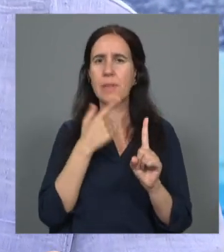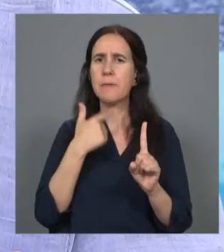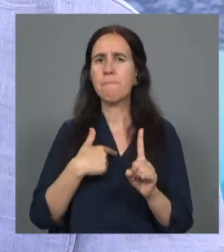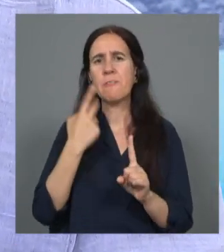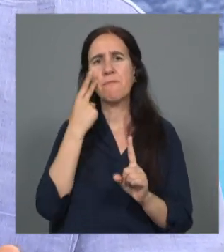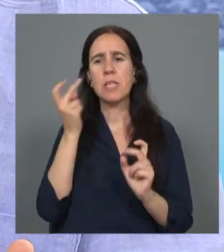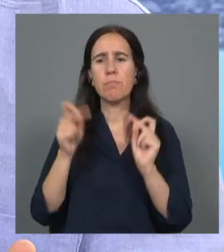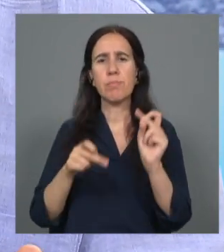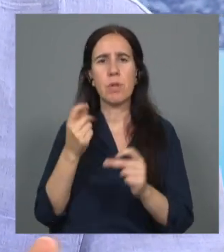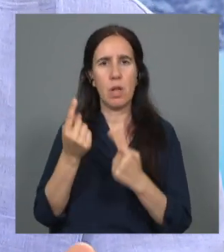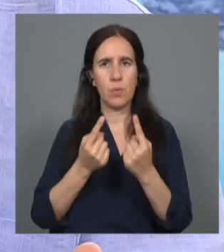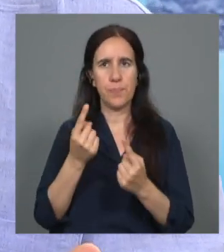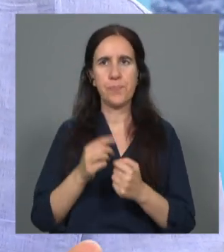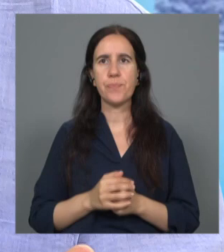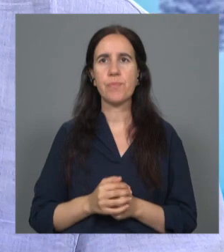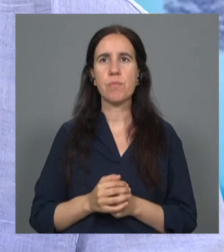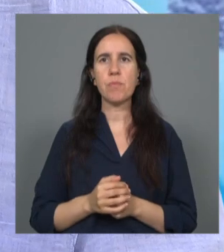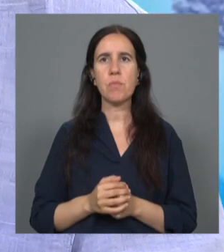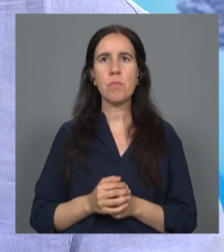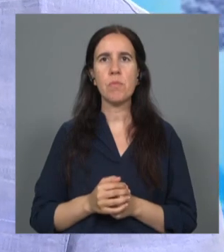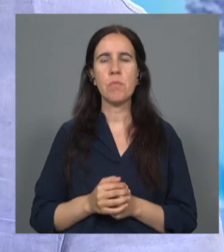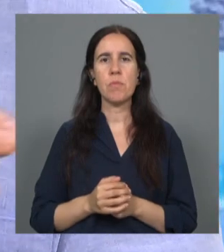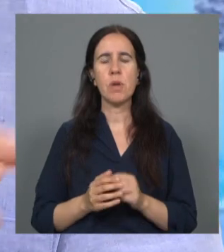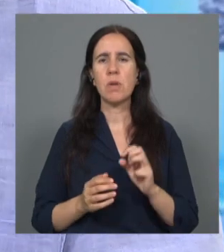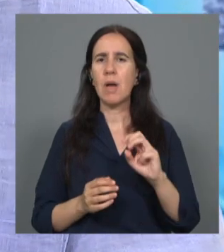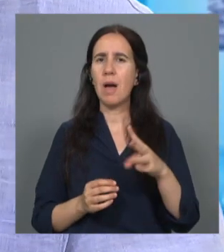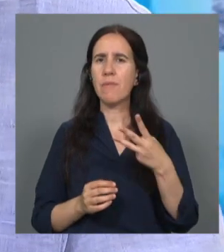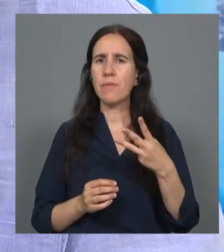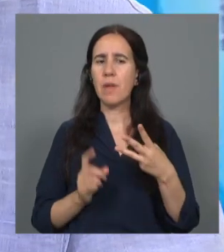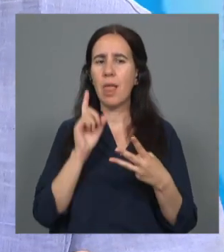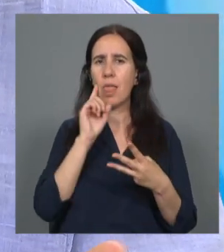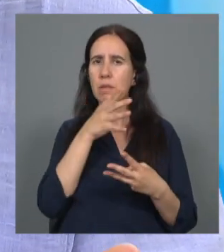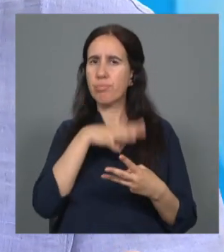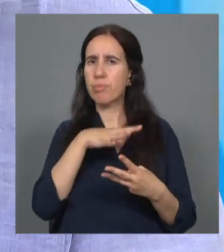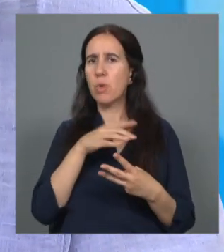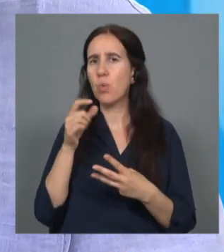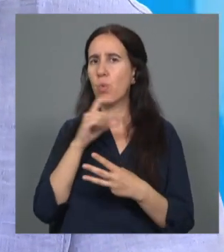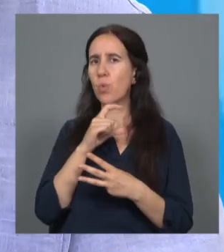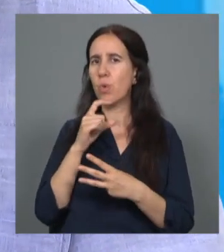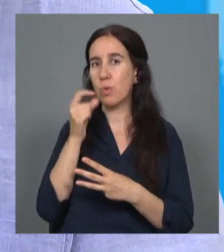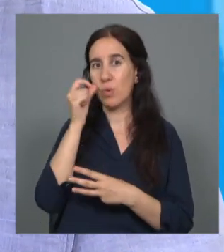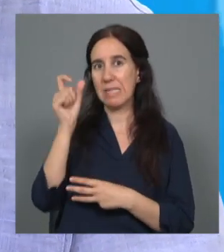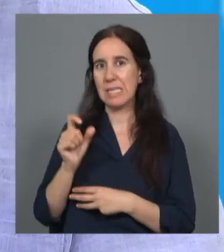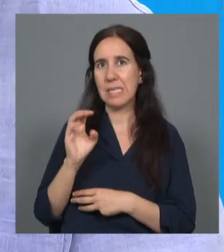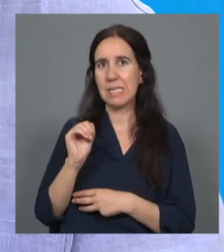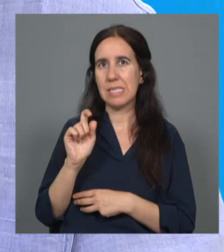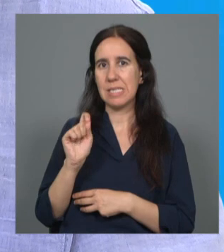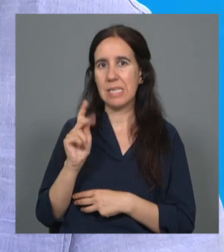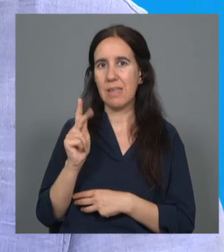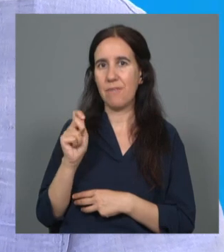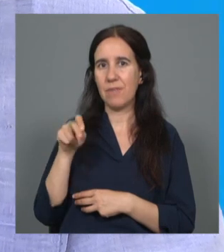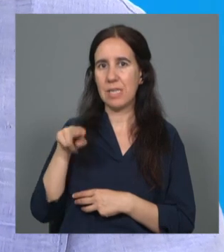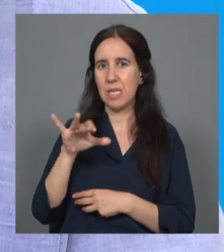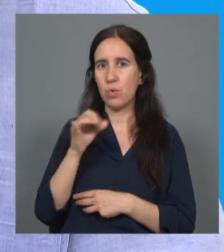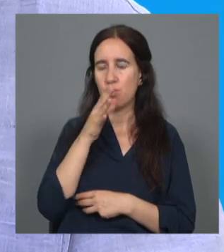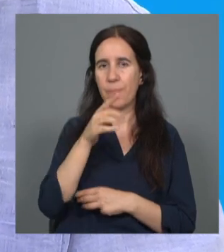vida. Três, ela relatou, que tem a ver com aquilo que o Severino já dizia. Por um lado, ela na altura